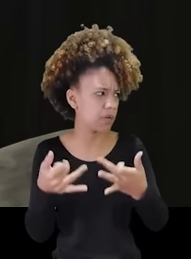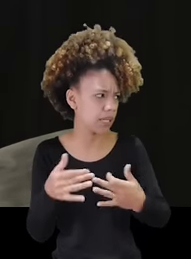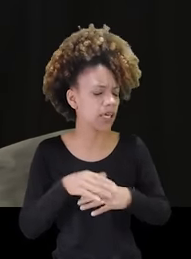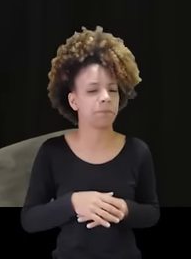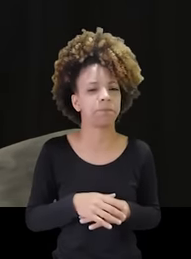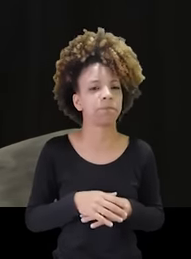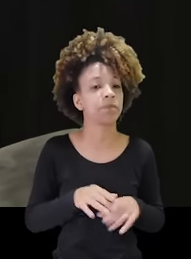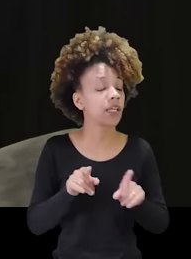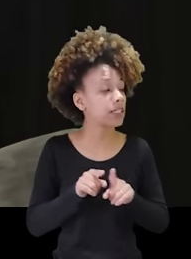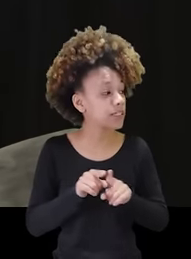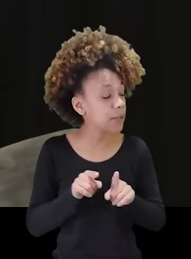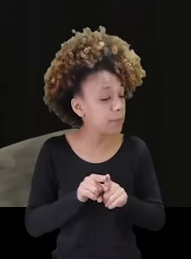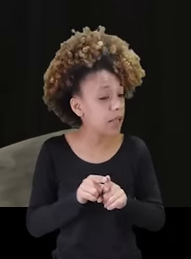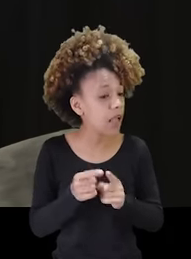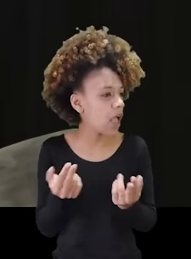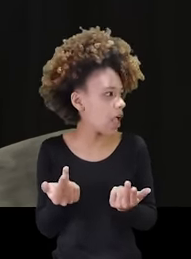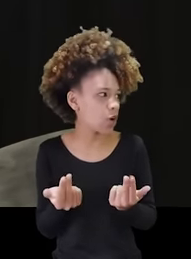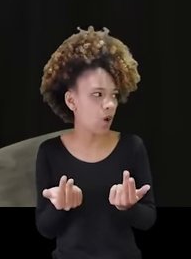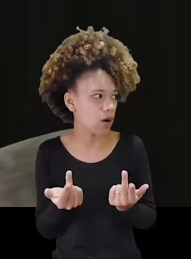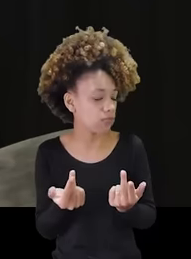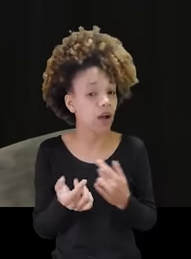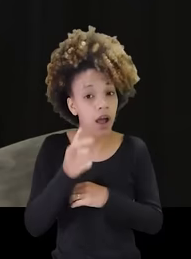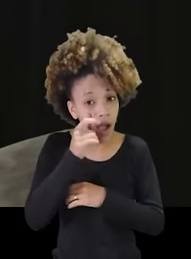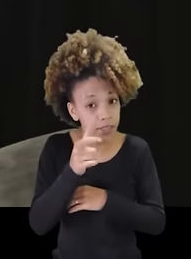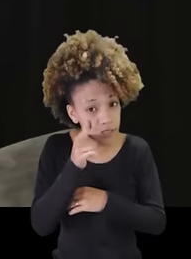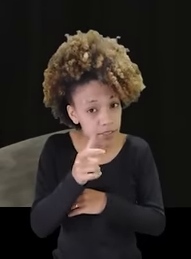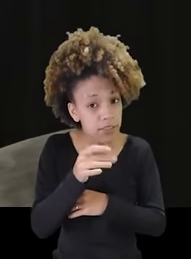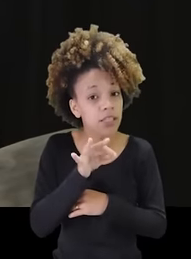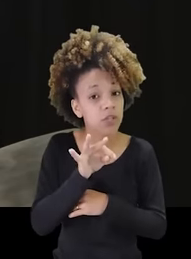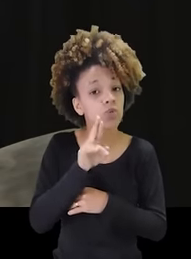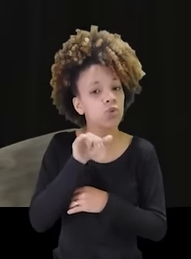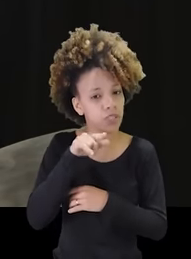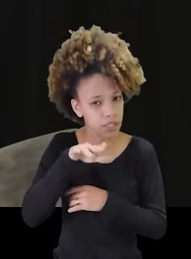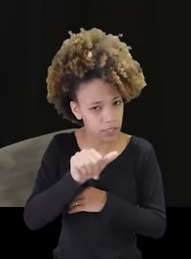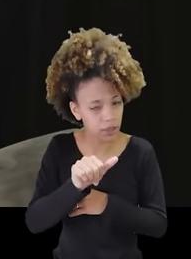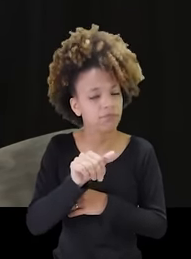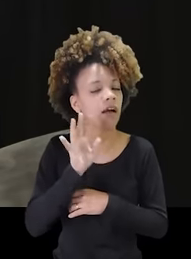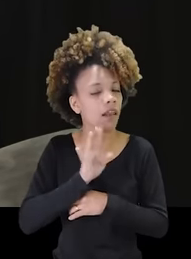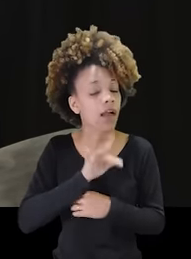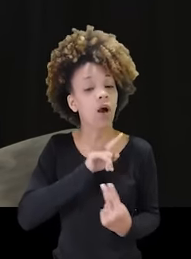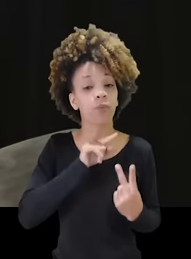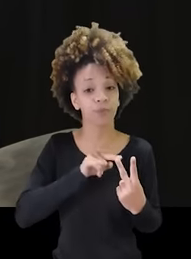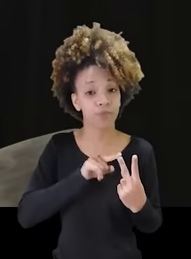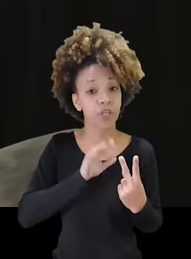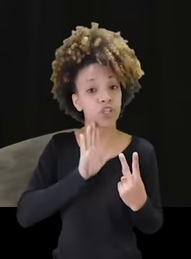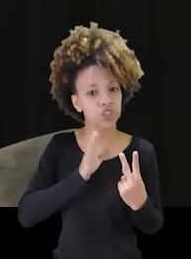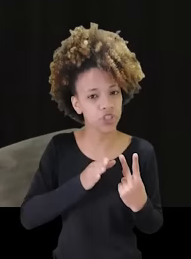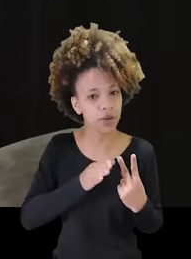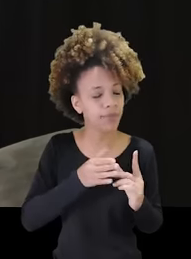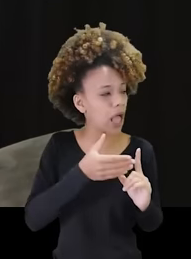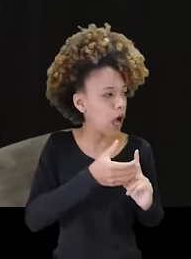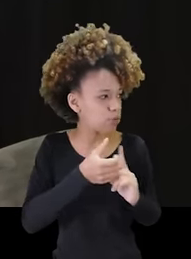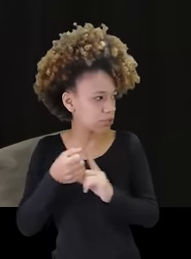isso e dá para perceber que eu mesmo tipo de abordar assistam o da Turquia cara é muito legal e o outro também que eu já faço direto